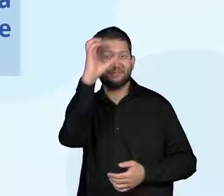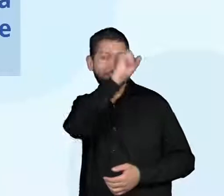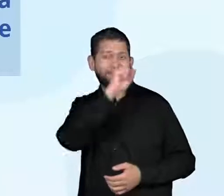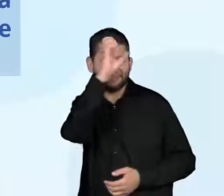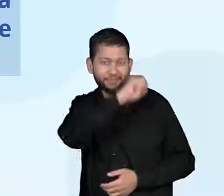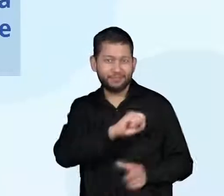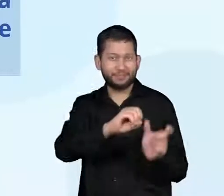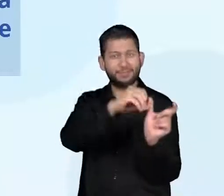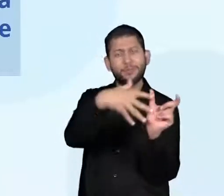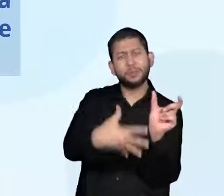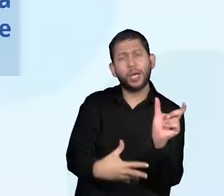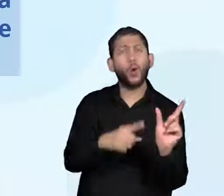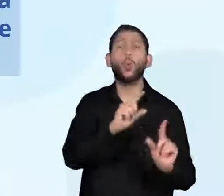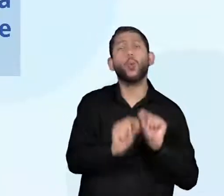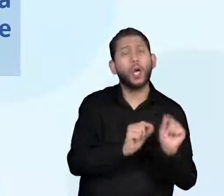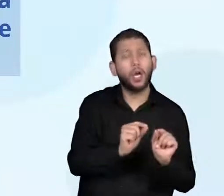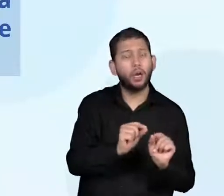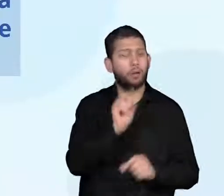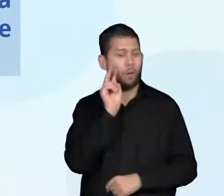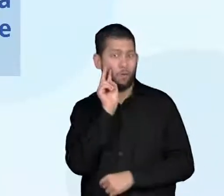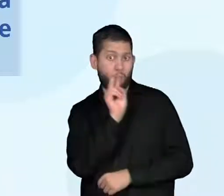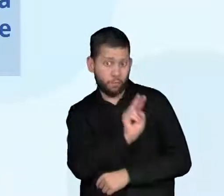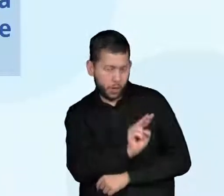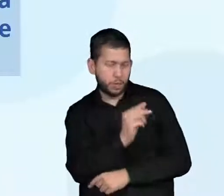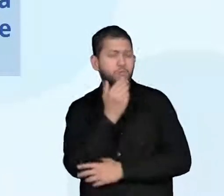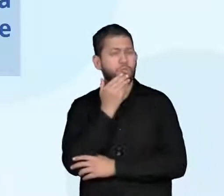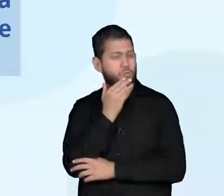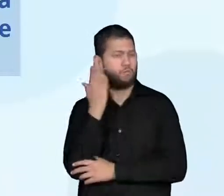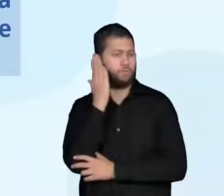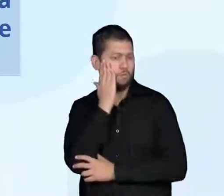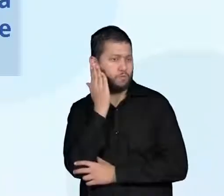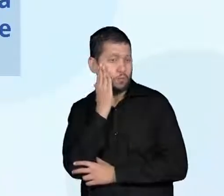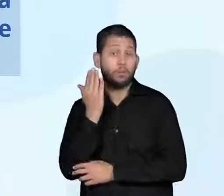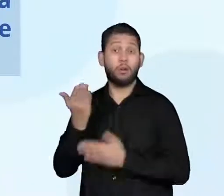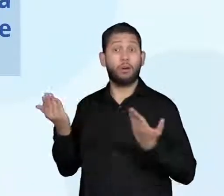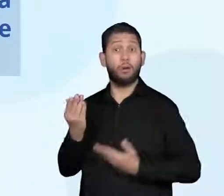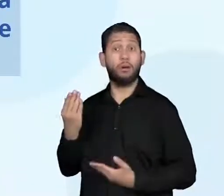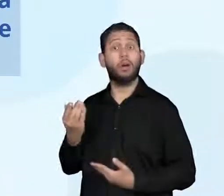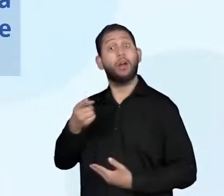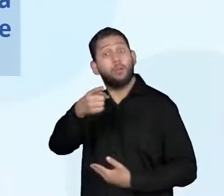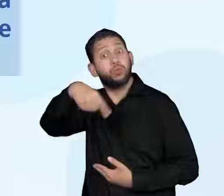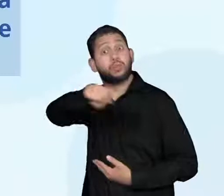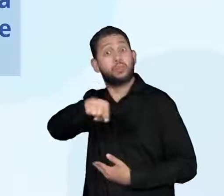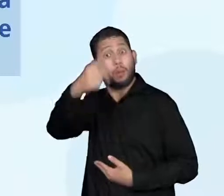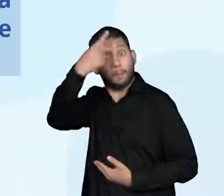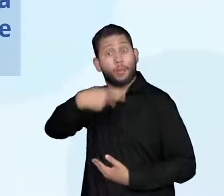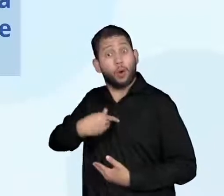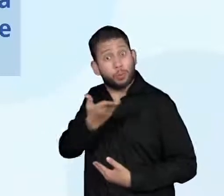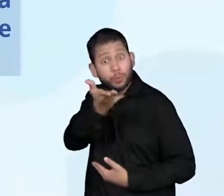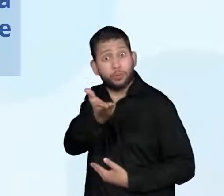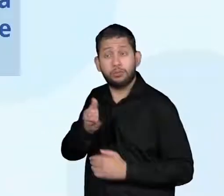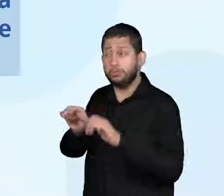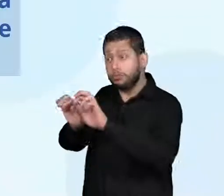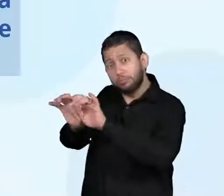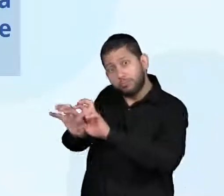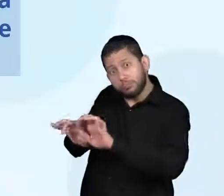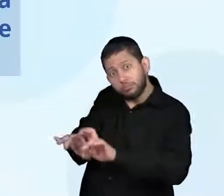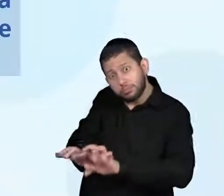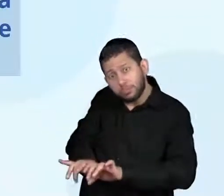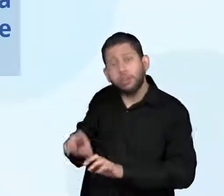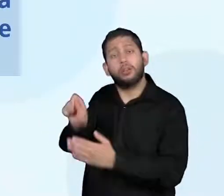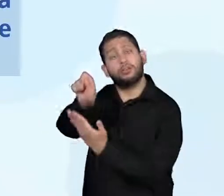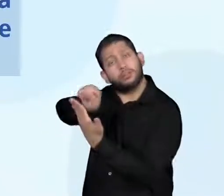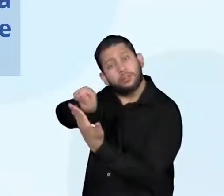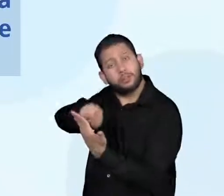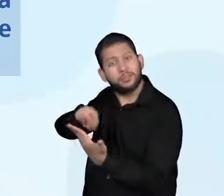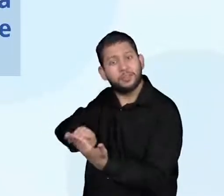e reescrever um verbete, a partir aí de um esquema que o professor vai deixar para vocês. Legal? Mas vamos descobrir o que